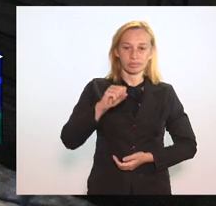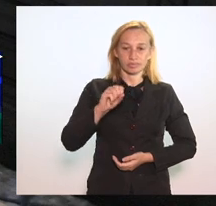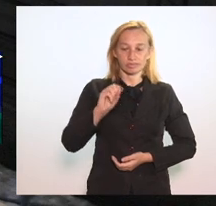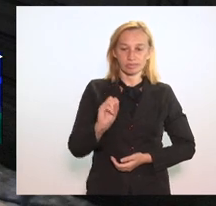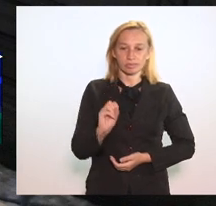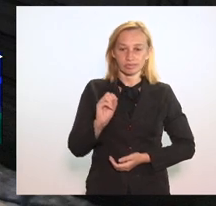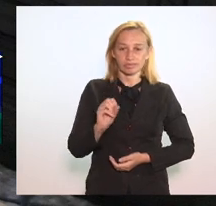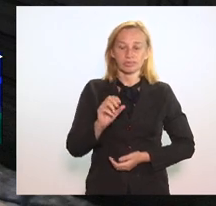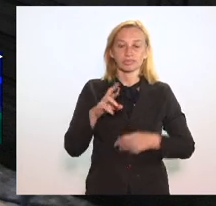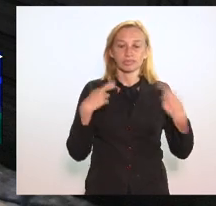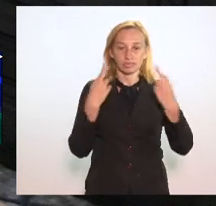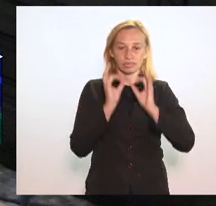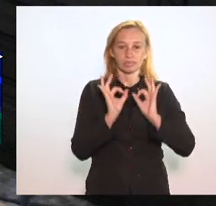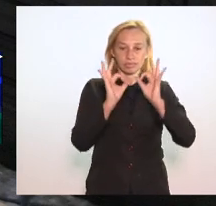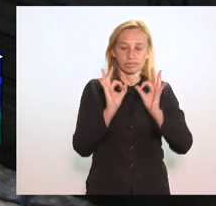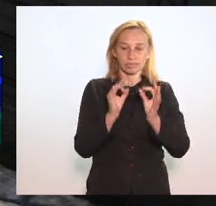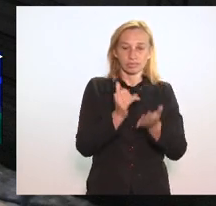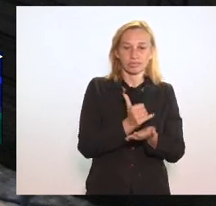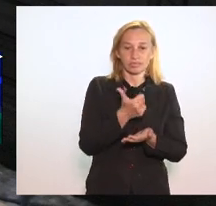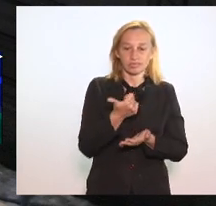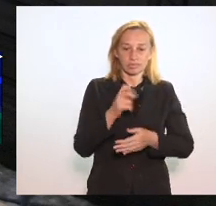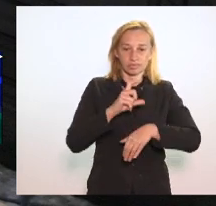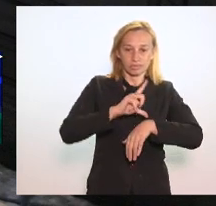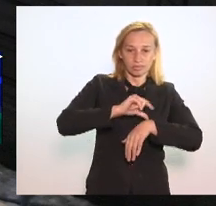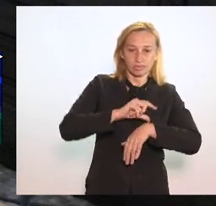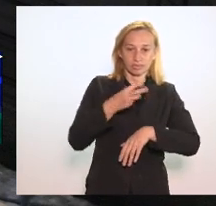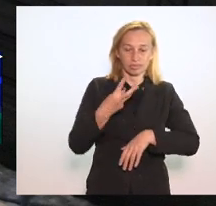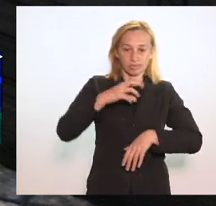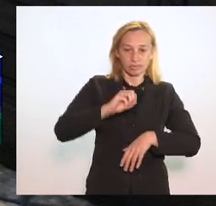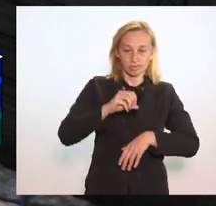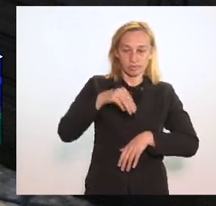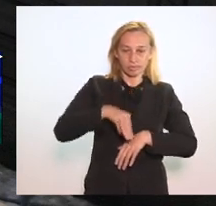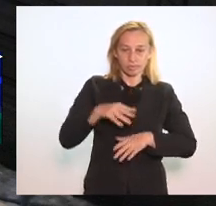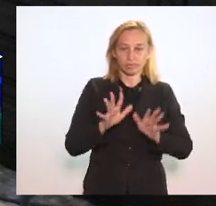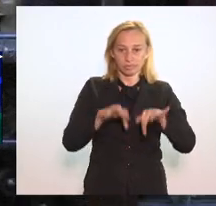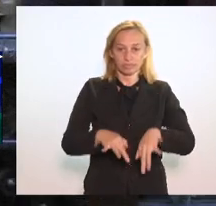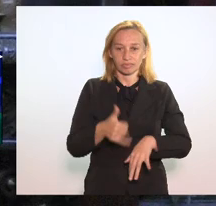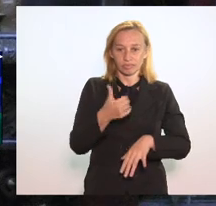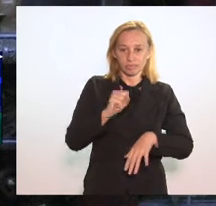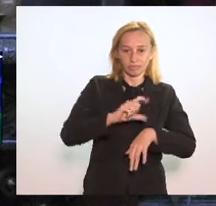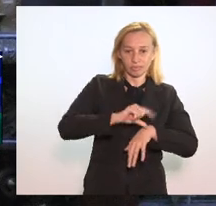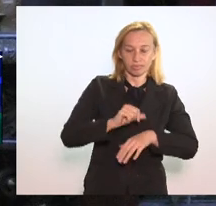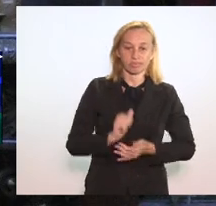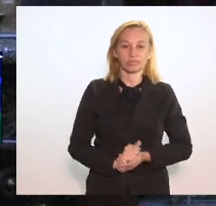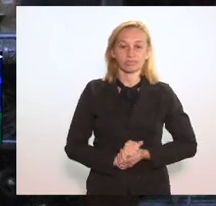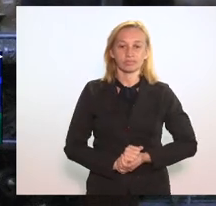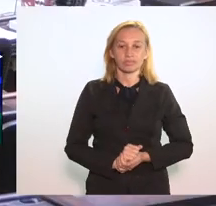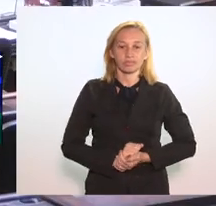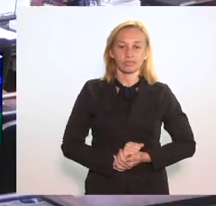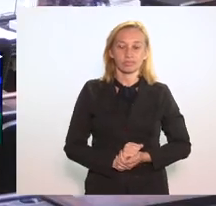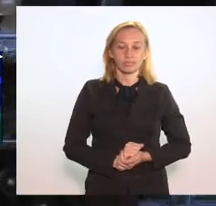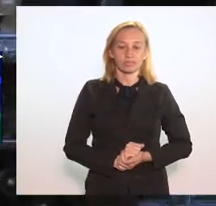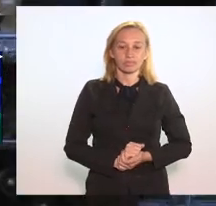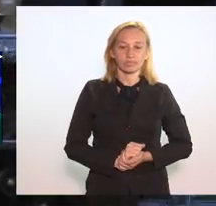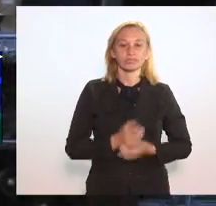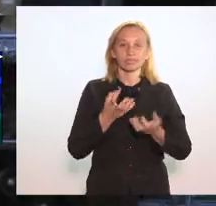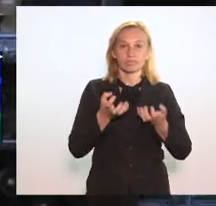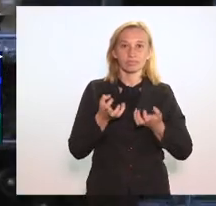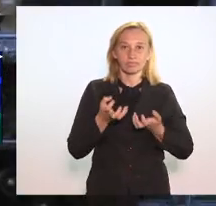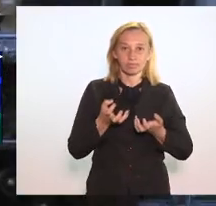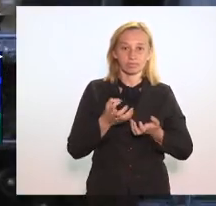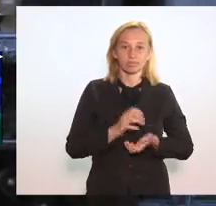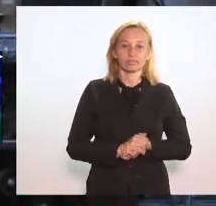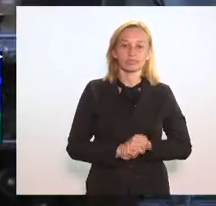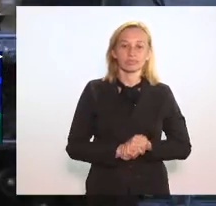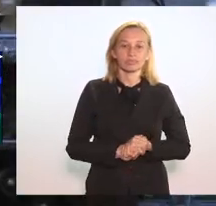iniciada 16:30 encerrou seus 18 horas e eu queria